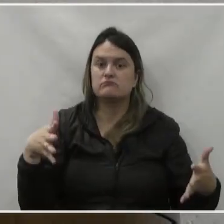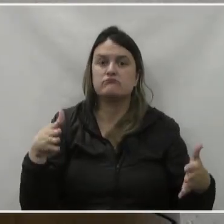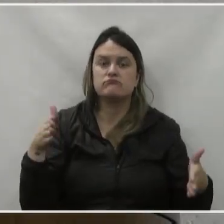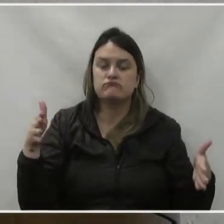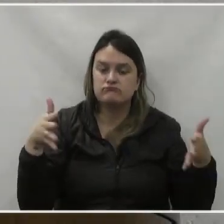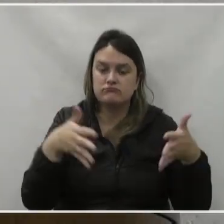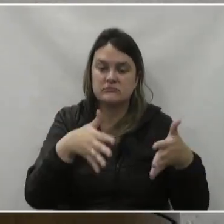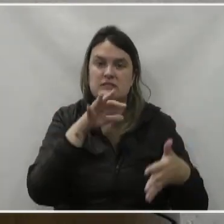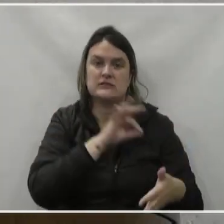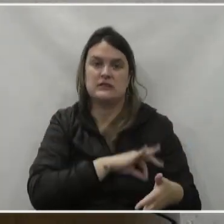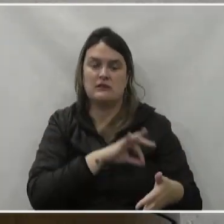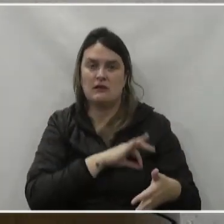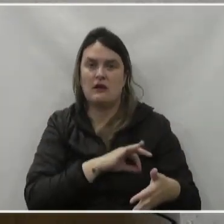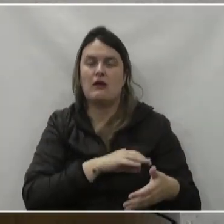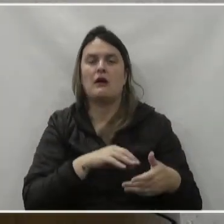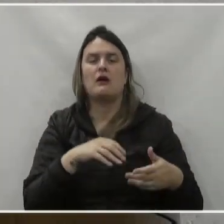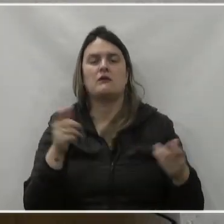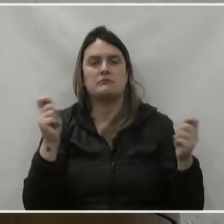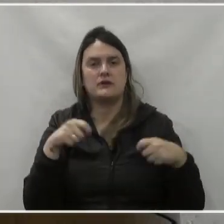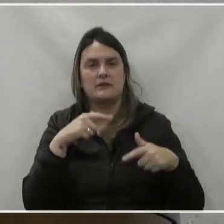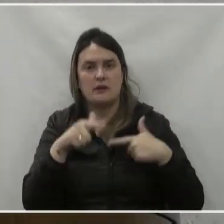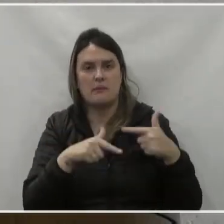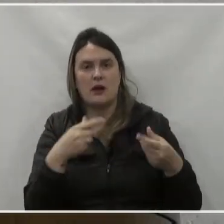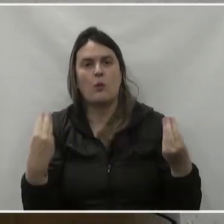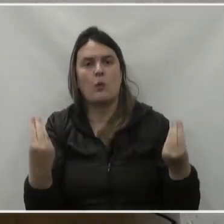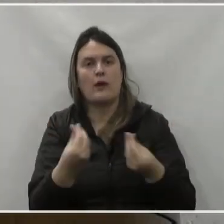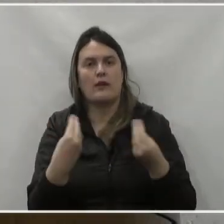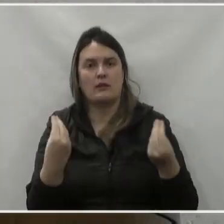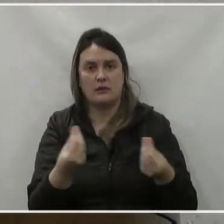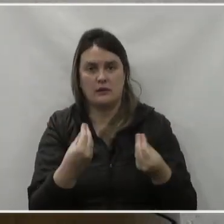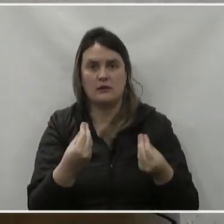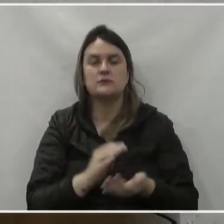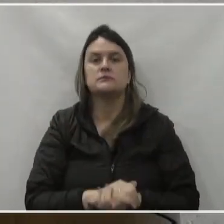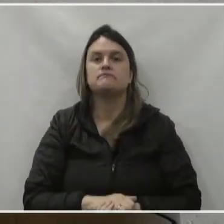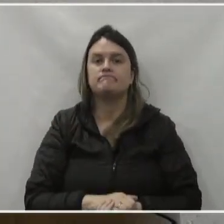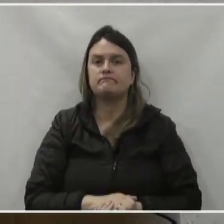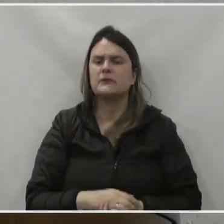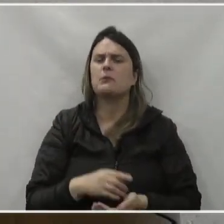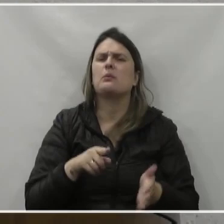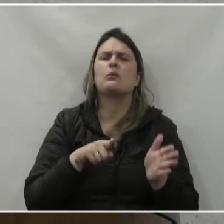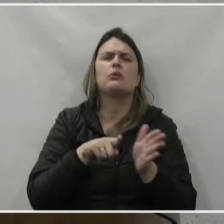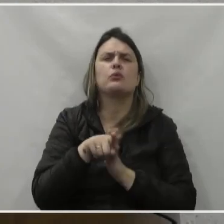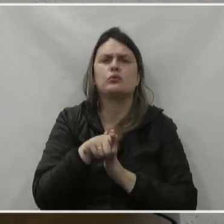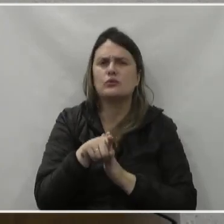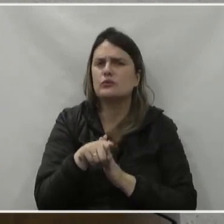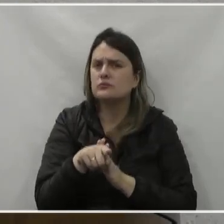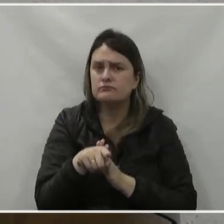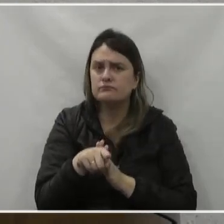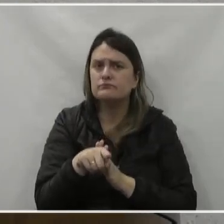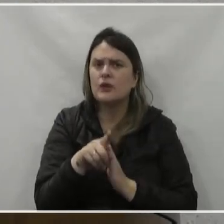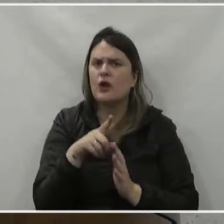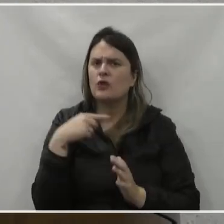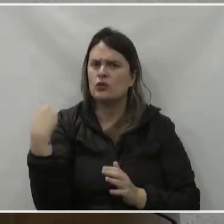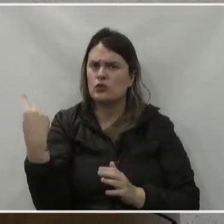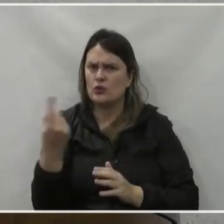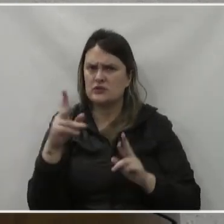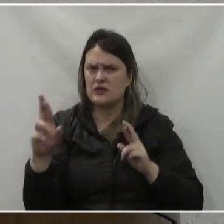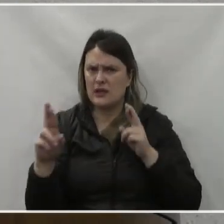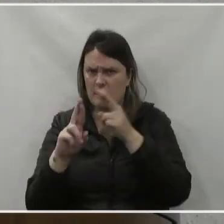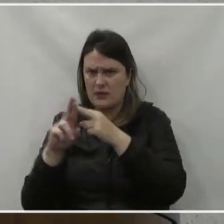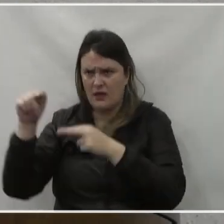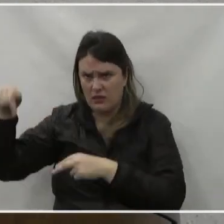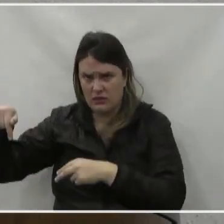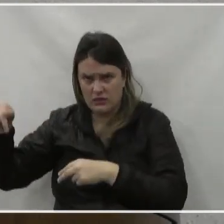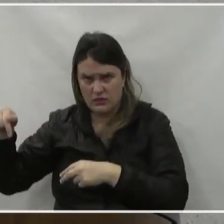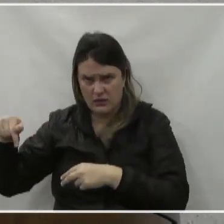diretamente salários, condições de trabalho e qualidade do ensino. E pergunto, nossos representantes